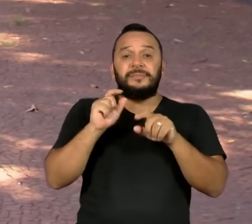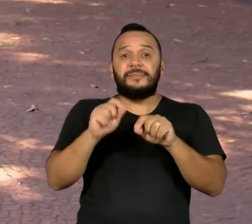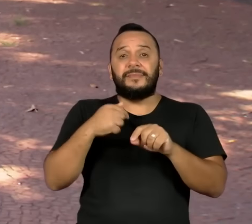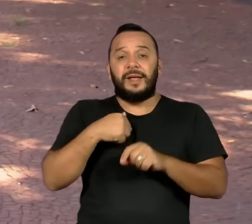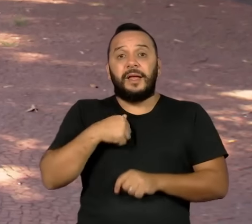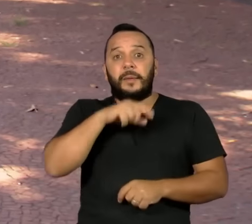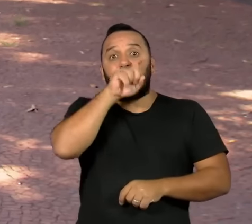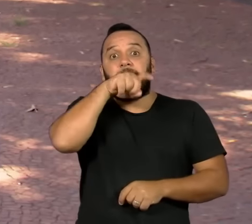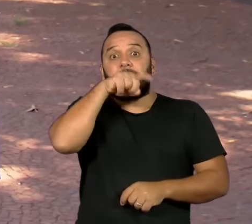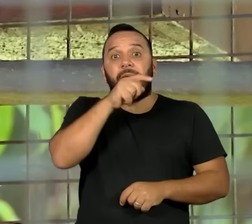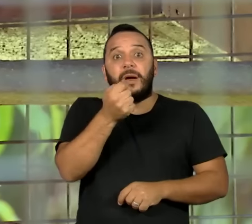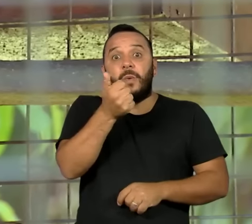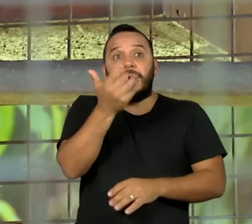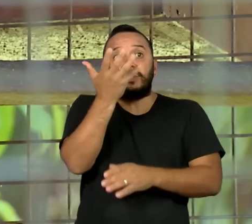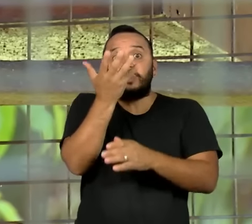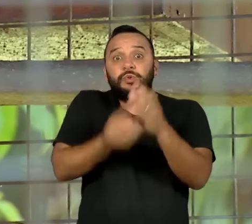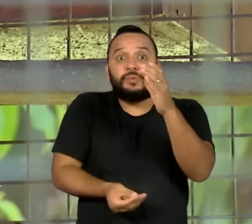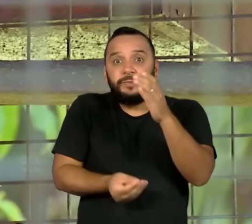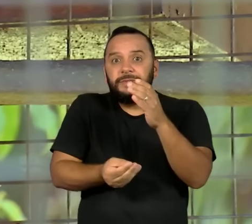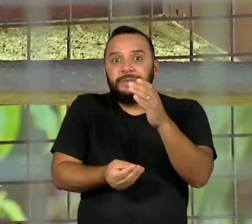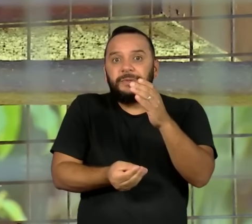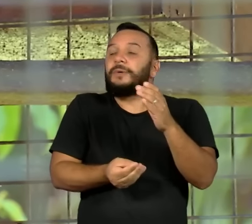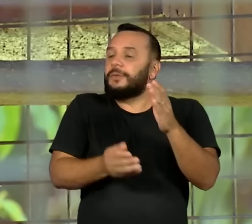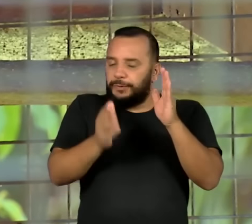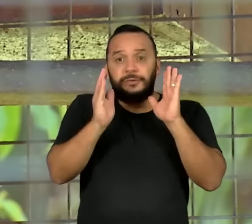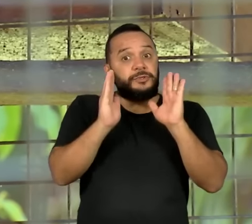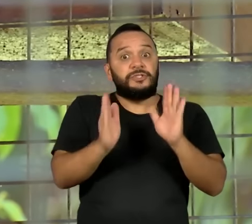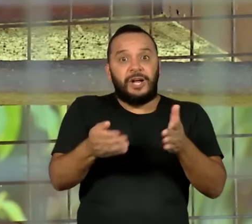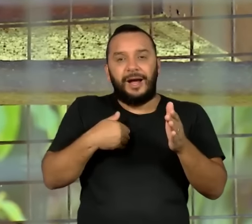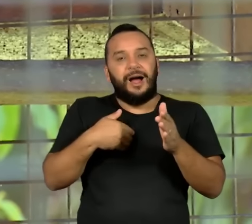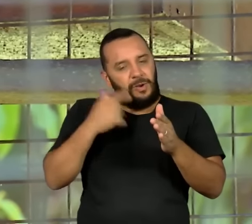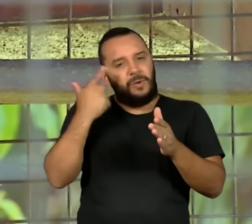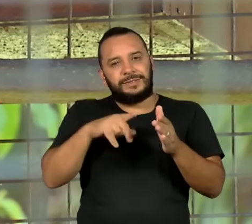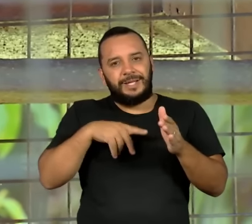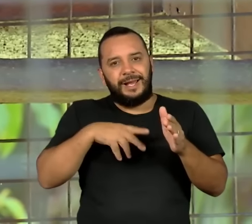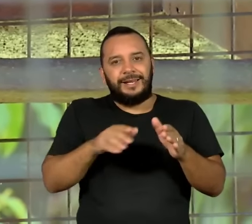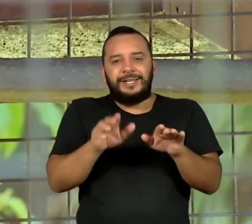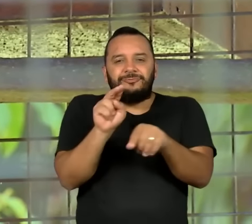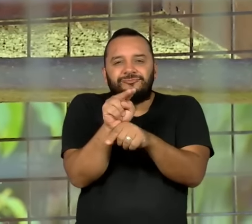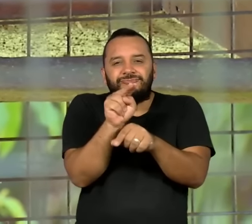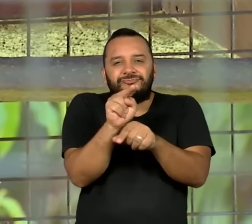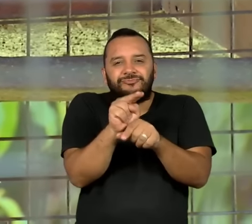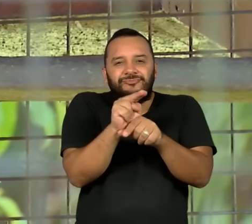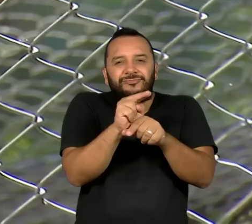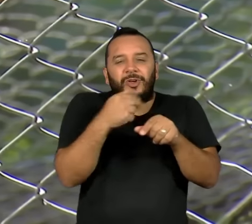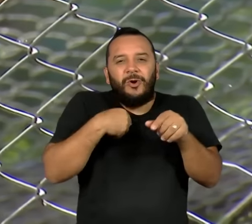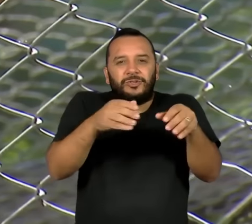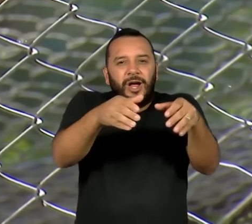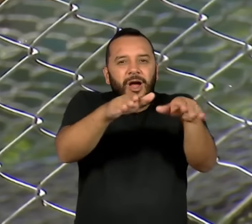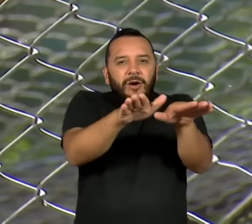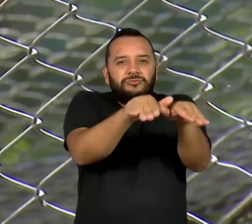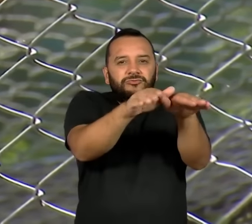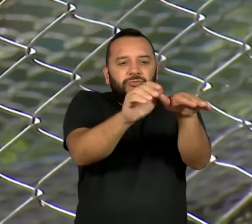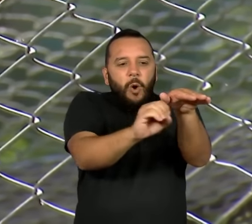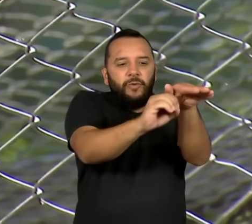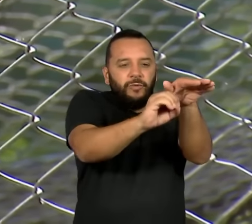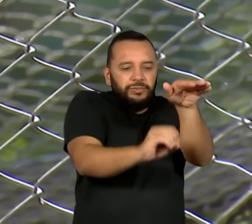papagaios ameaçados de extinção. Nós fizemos um convênio com o Ideflor, e desde então a gente tem